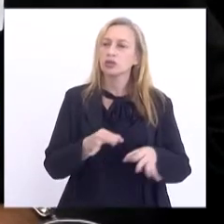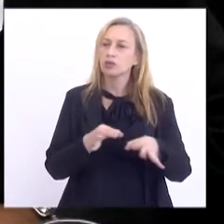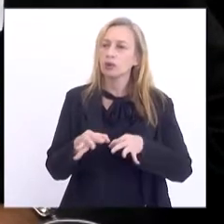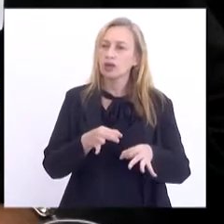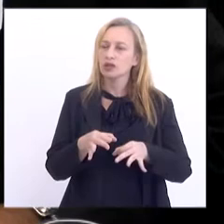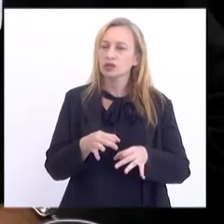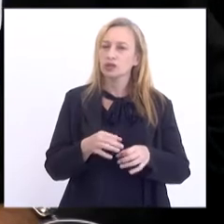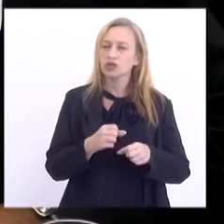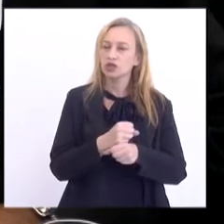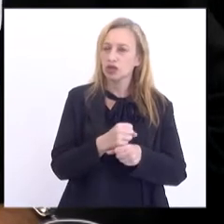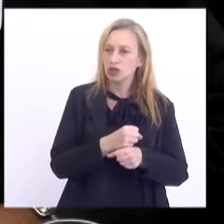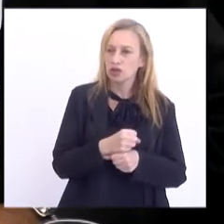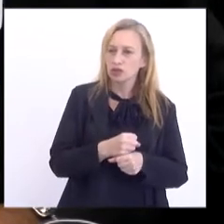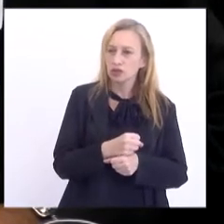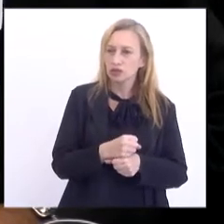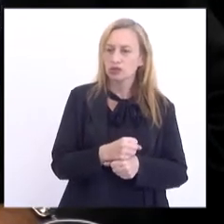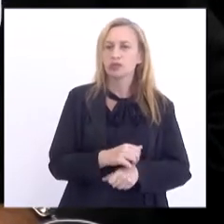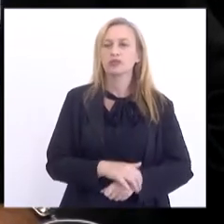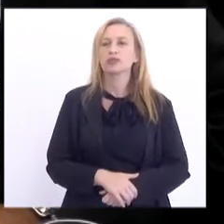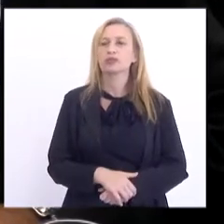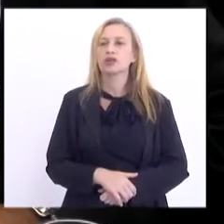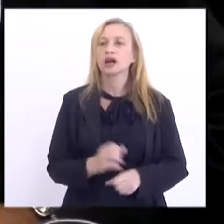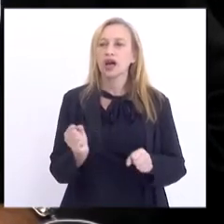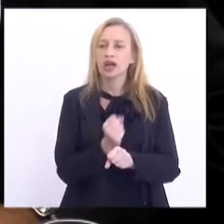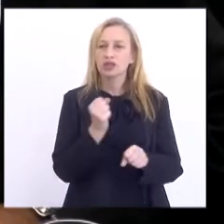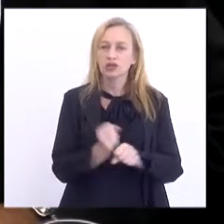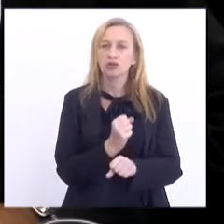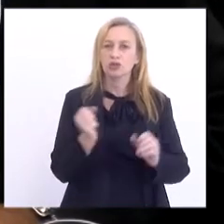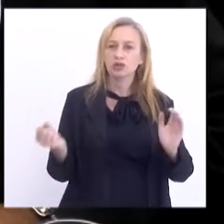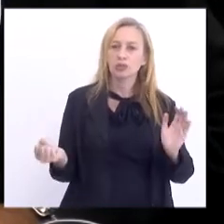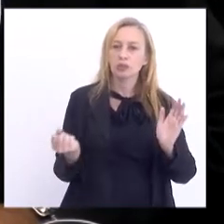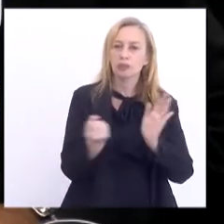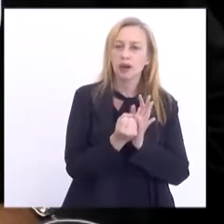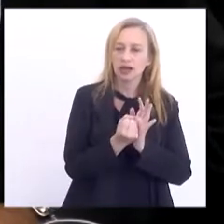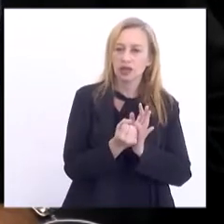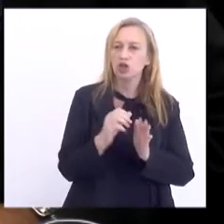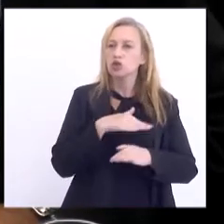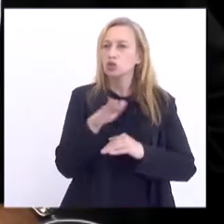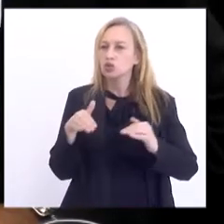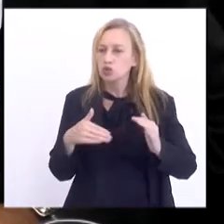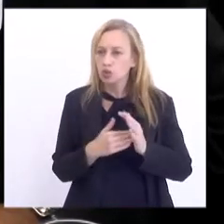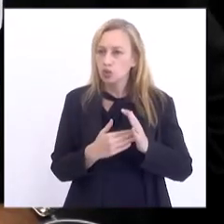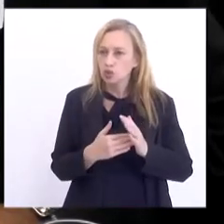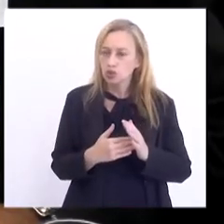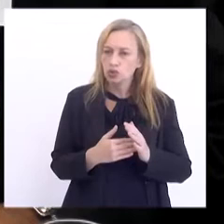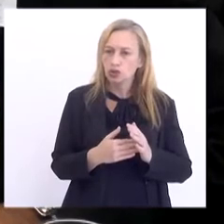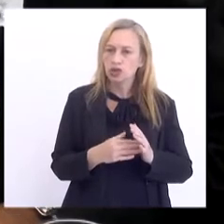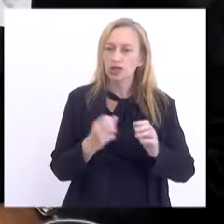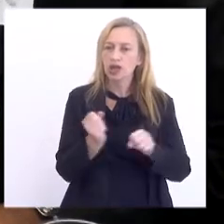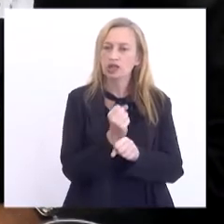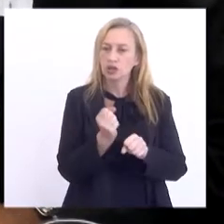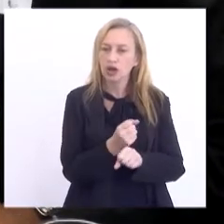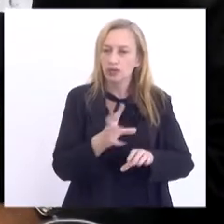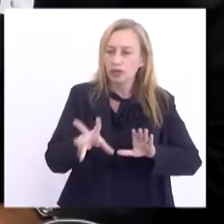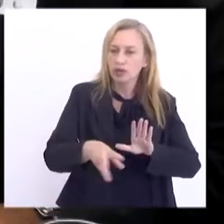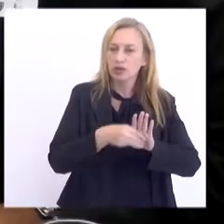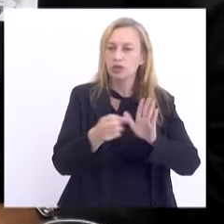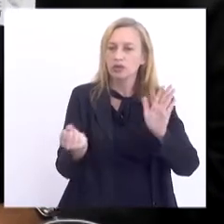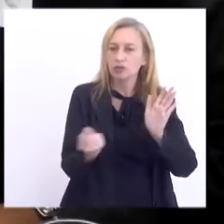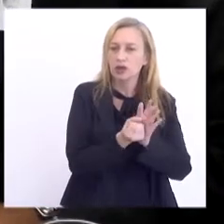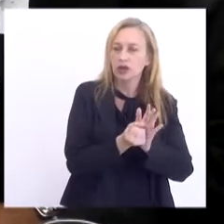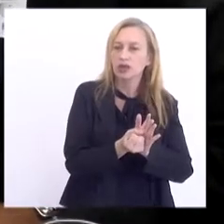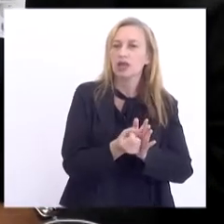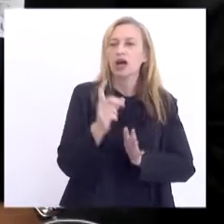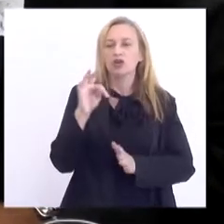plano anual de auditoria as obras do pacto então todas as obras referente ao pacto já estão no programa de